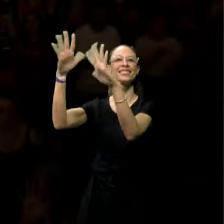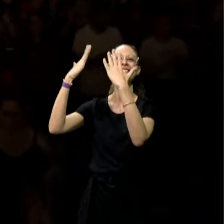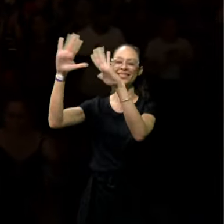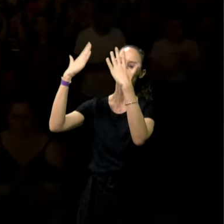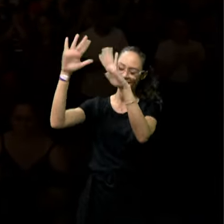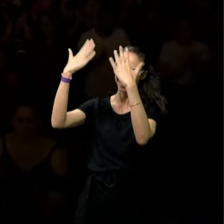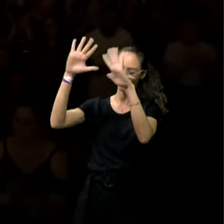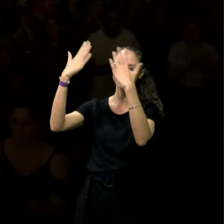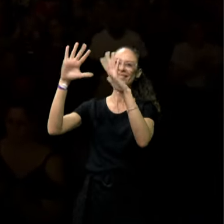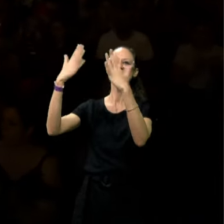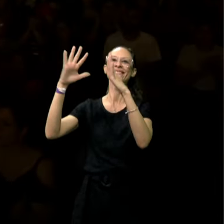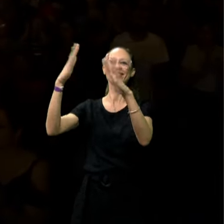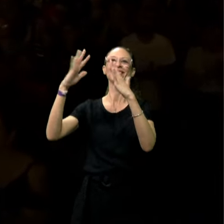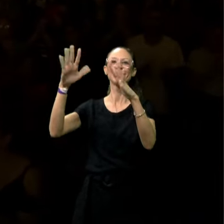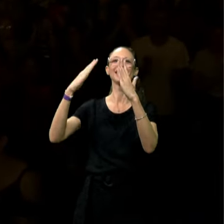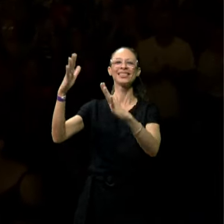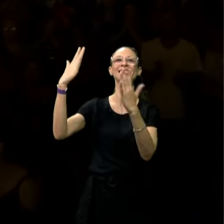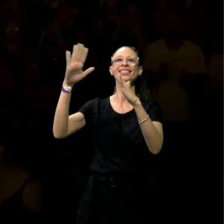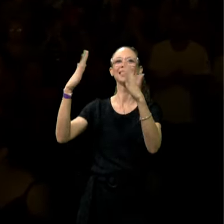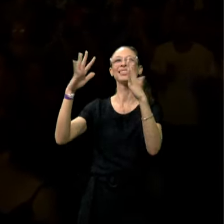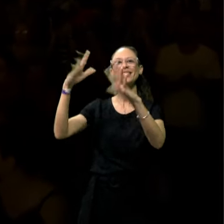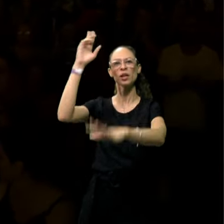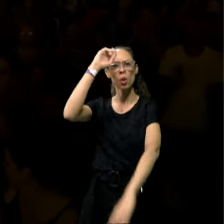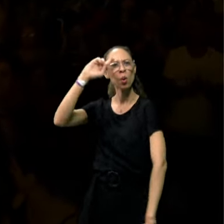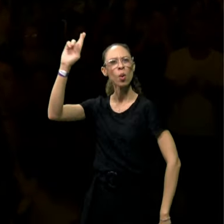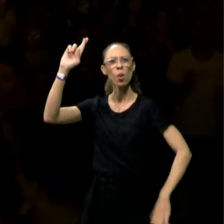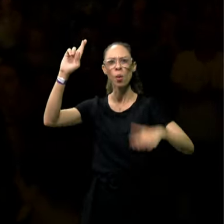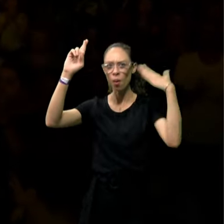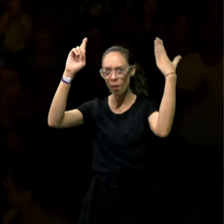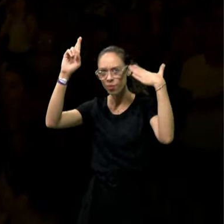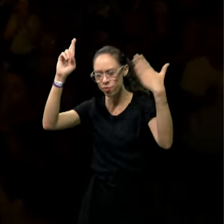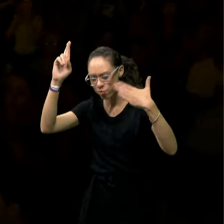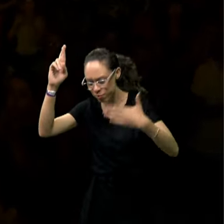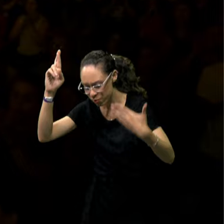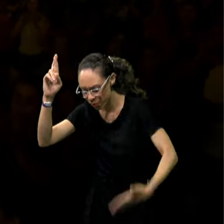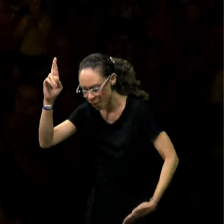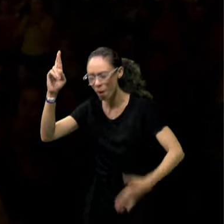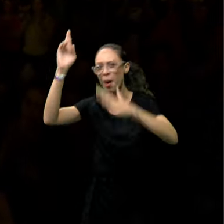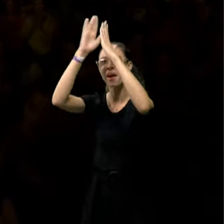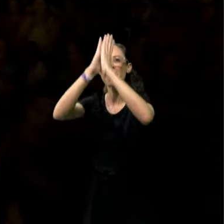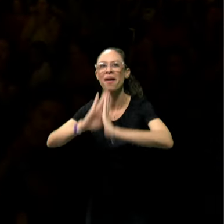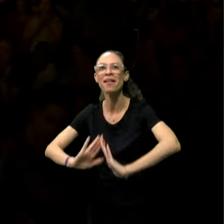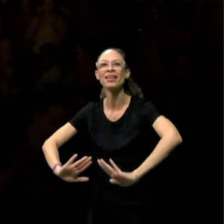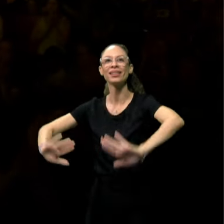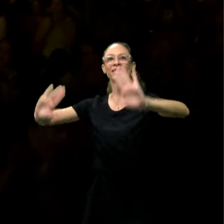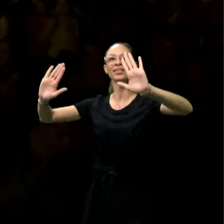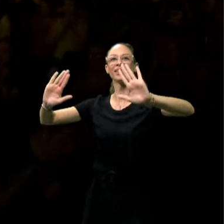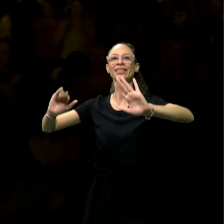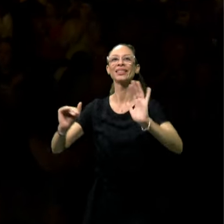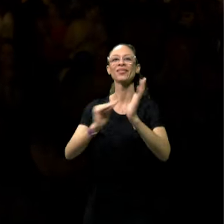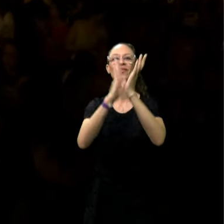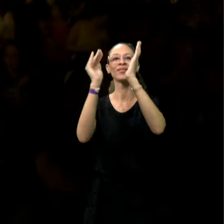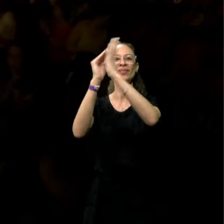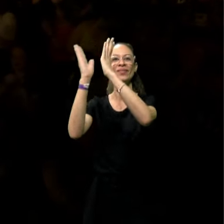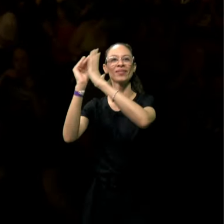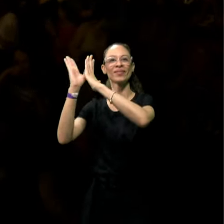ti, que só o Senhor é digno de adoração, de honra, de louvor.